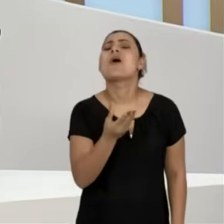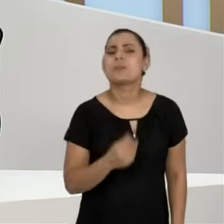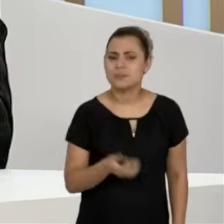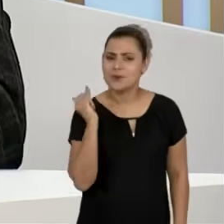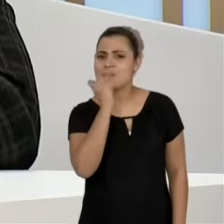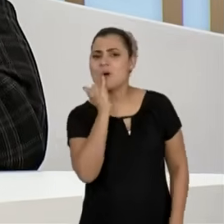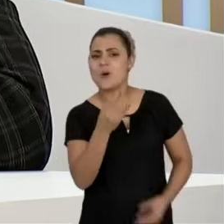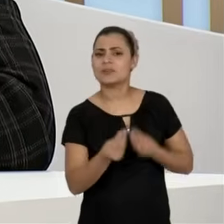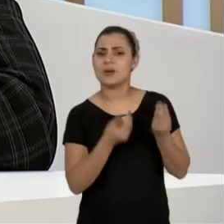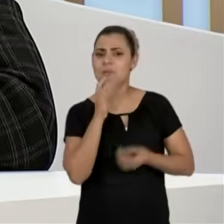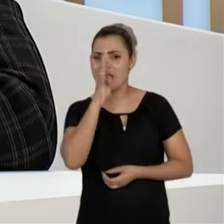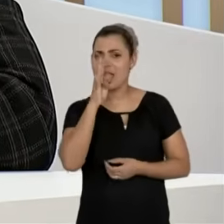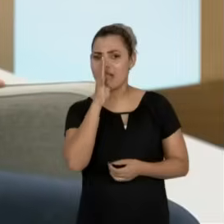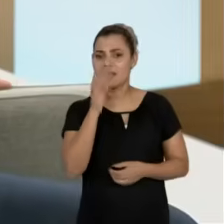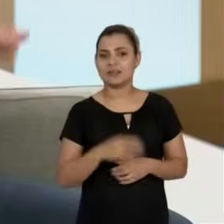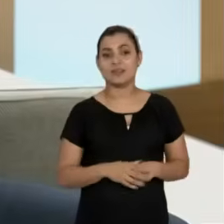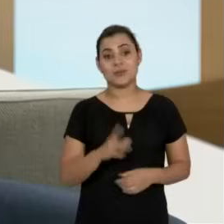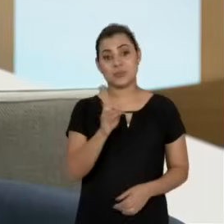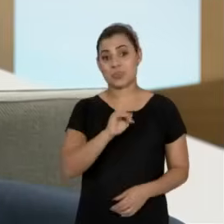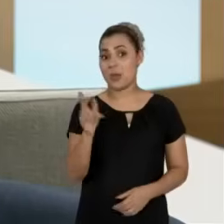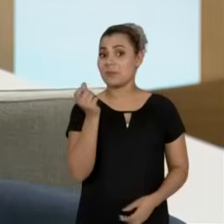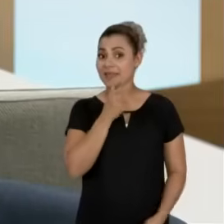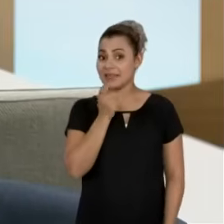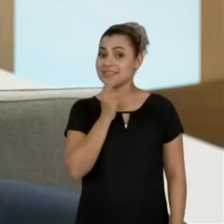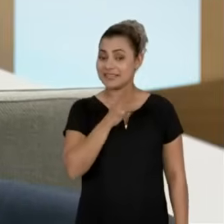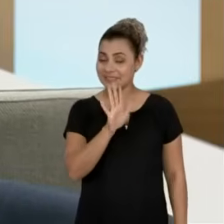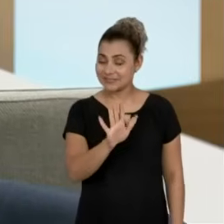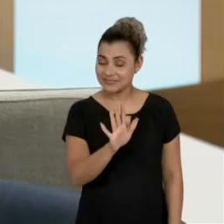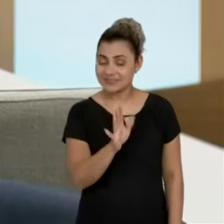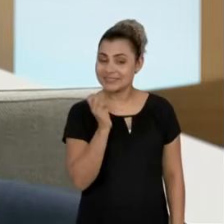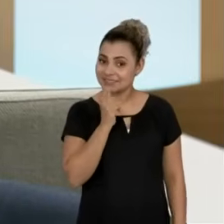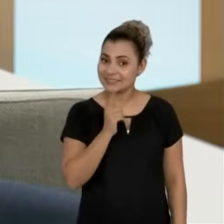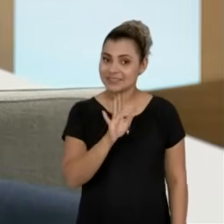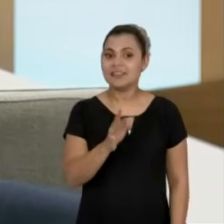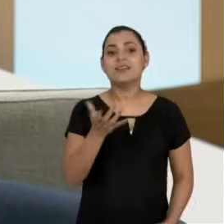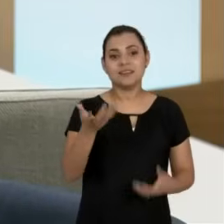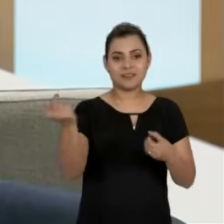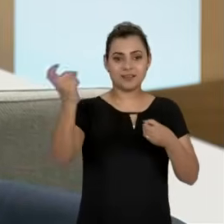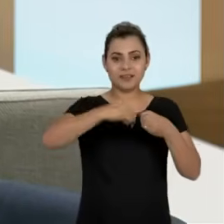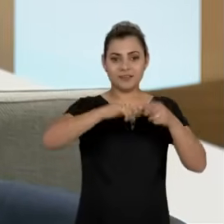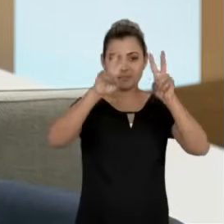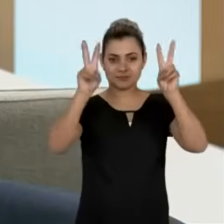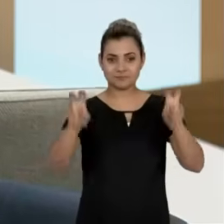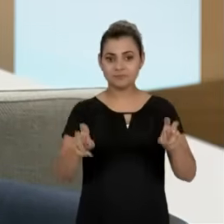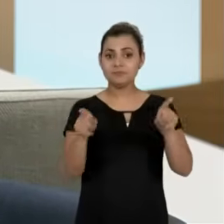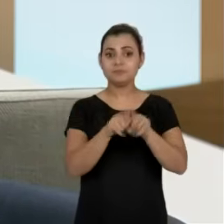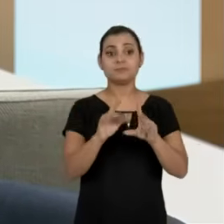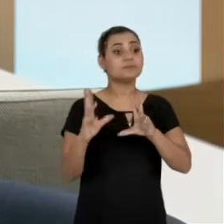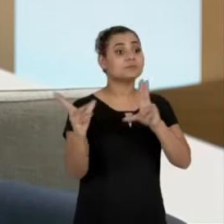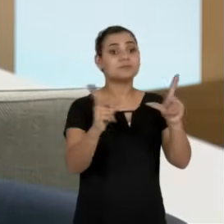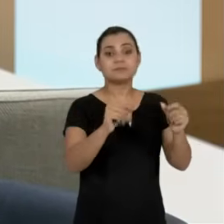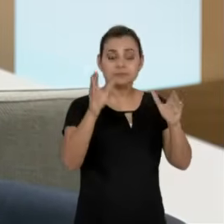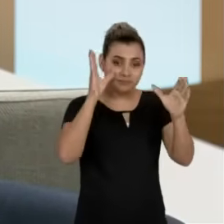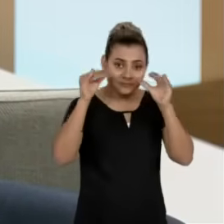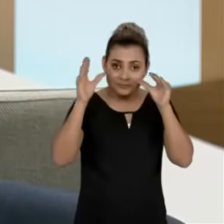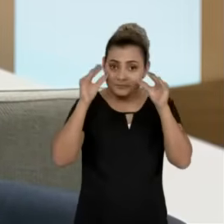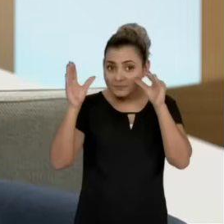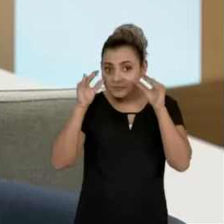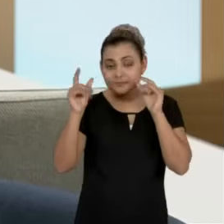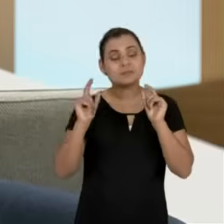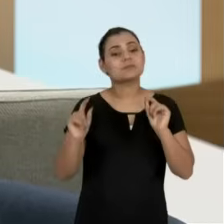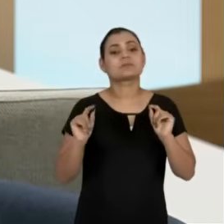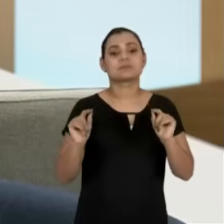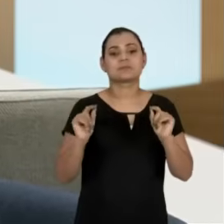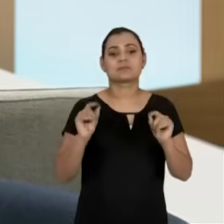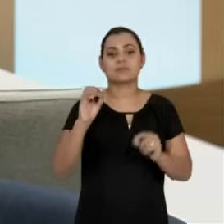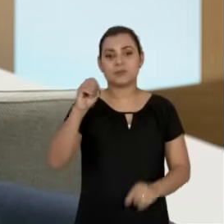como funciona? O nome promete uma história ótima. Eu queria também depois voltar a esse assunto, porque todo mundo tem essa curiosidade, né,